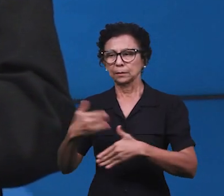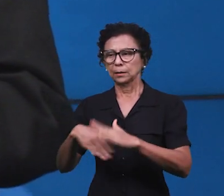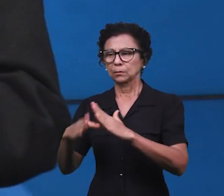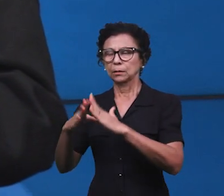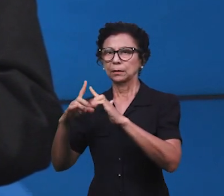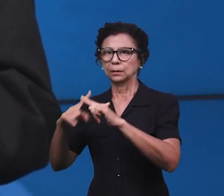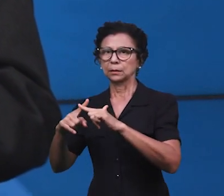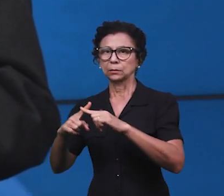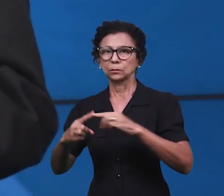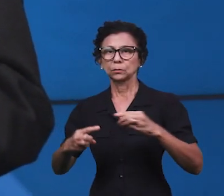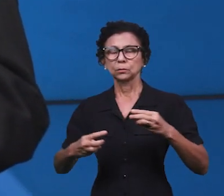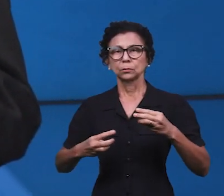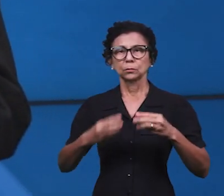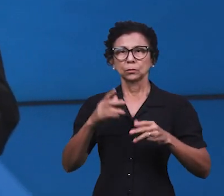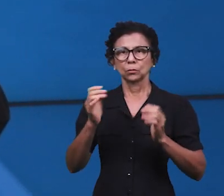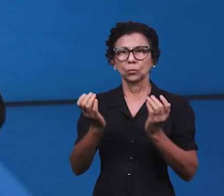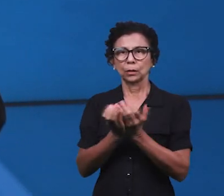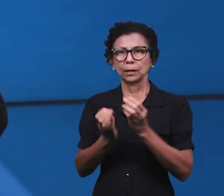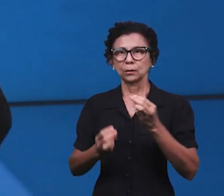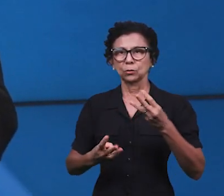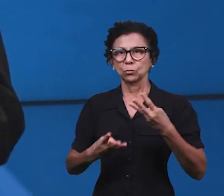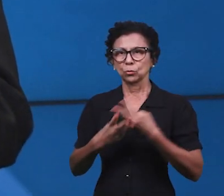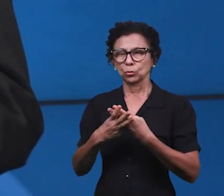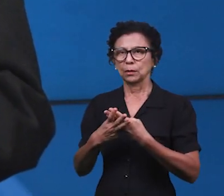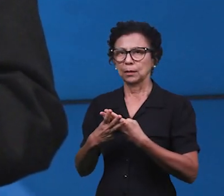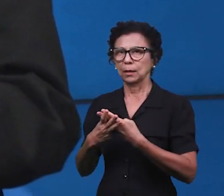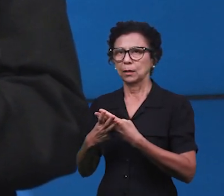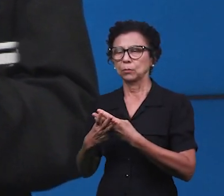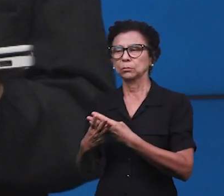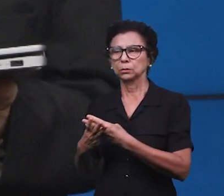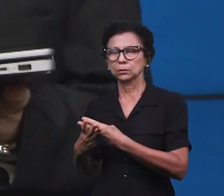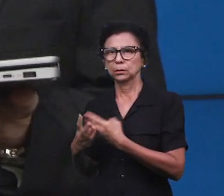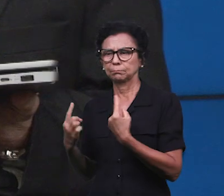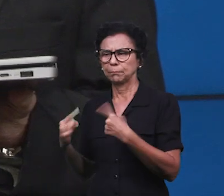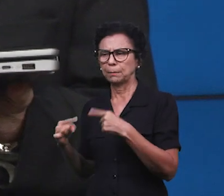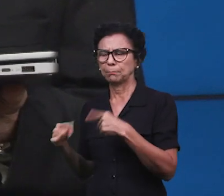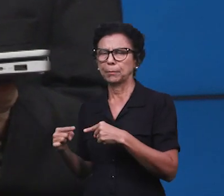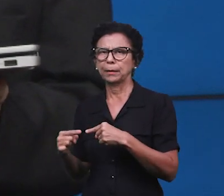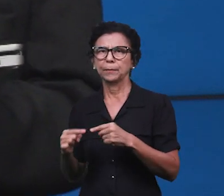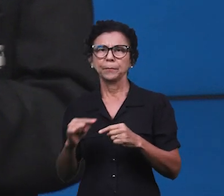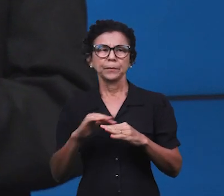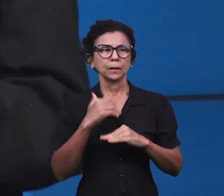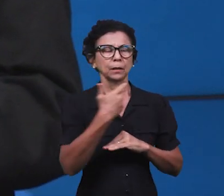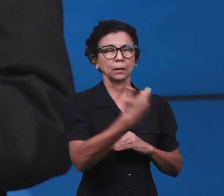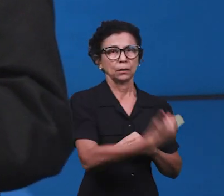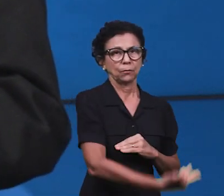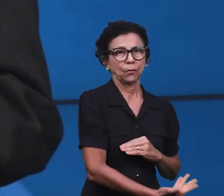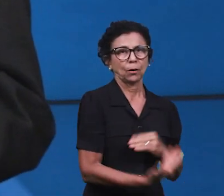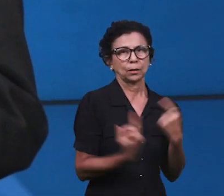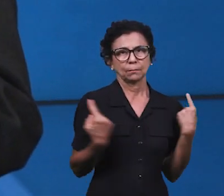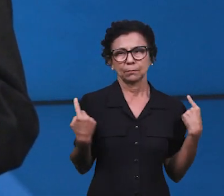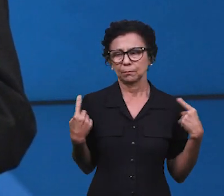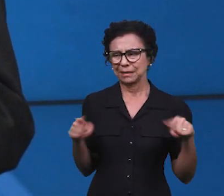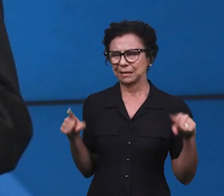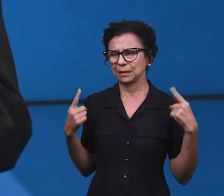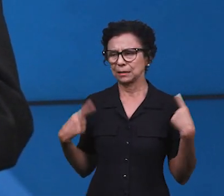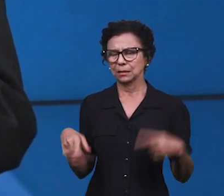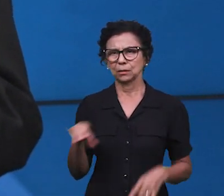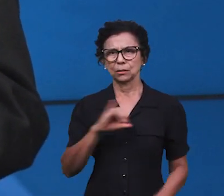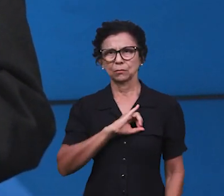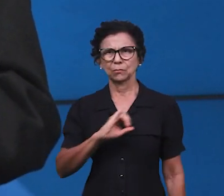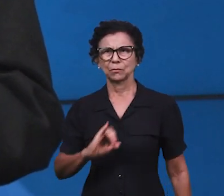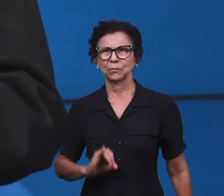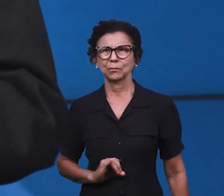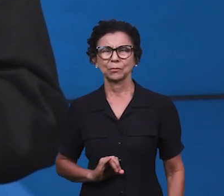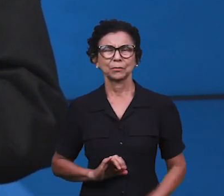crentes judaizantes e a externa provocada pelas grandes perseguições que se levantaram contra a igreja, ora usando